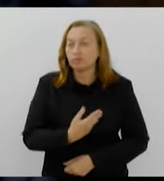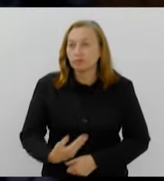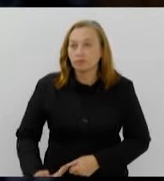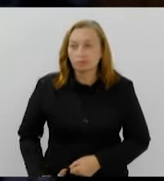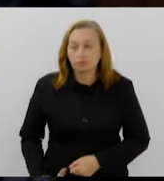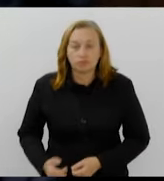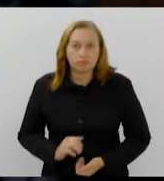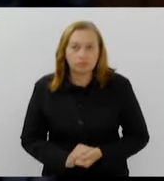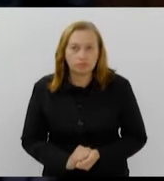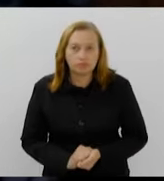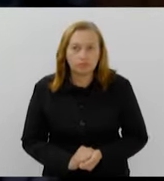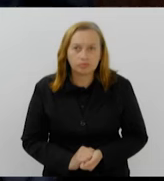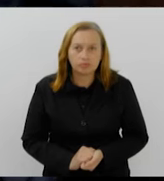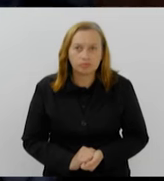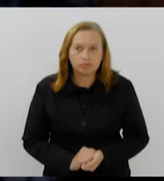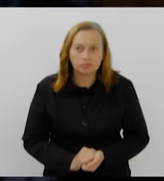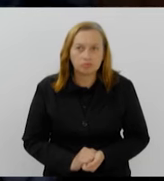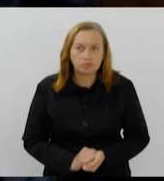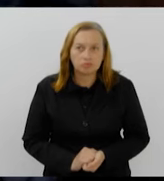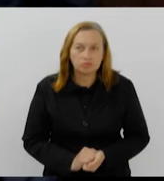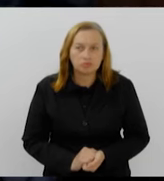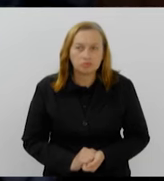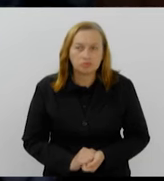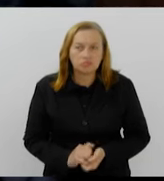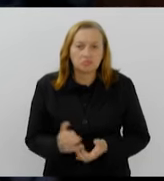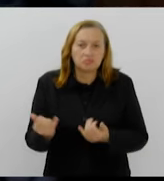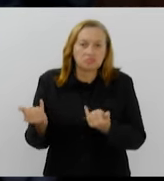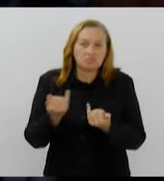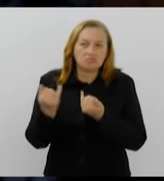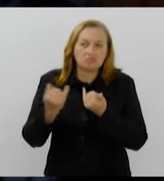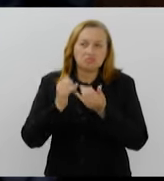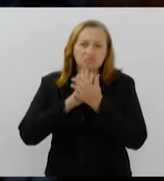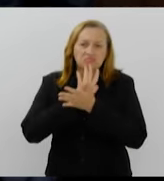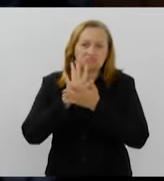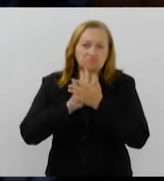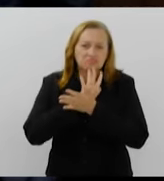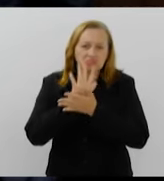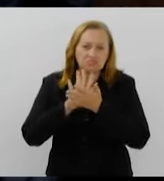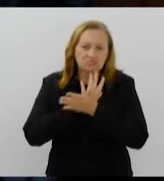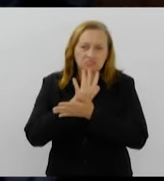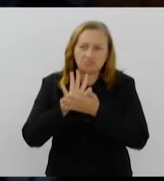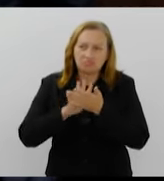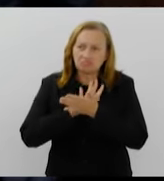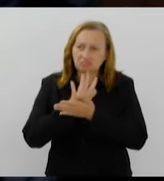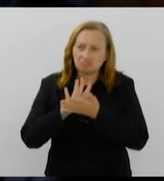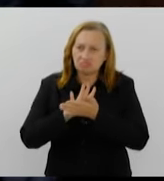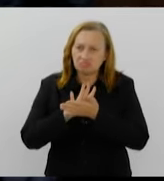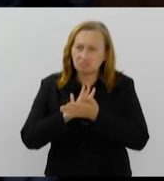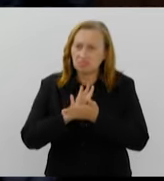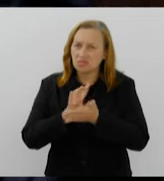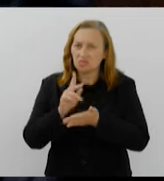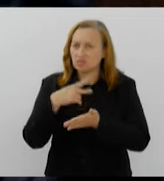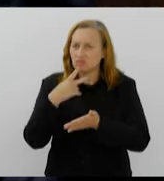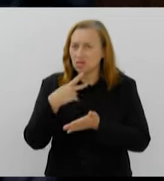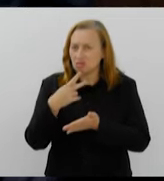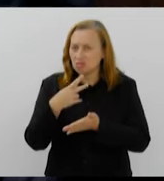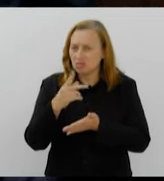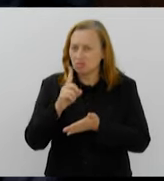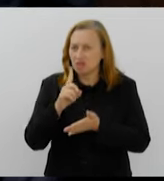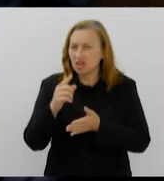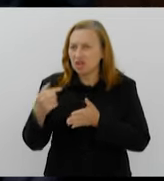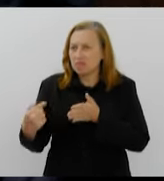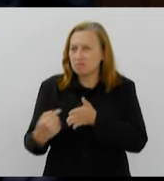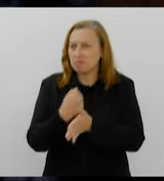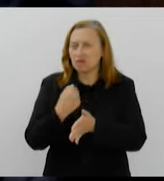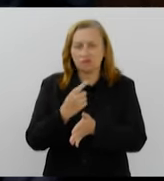comissão de Segurança Pública foi comunicada não dizendo consultada a comissão de segur sequ